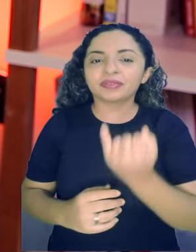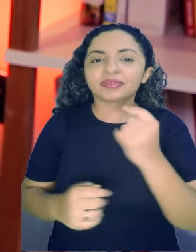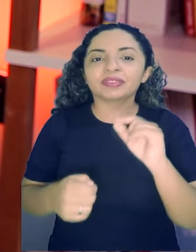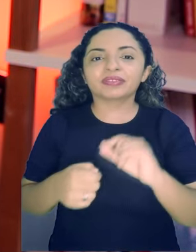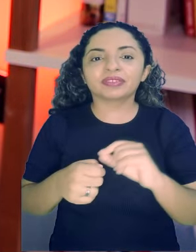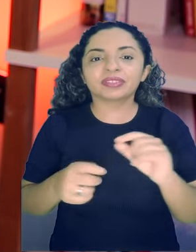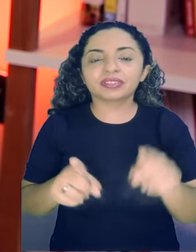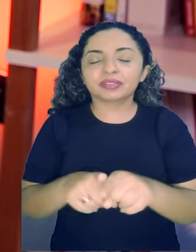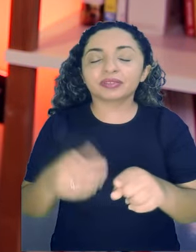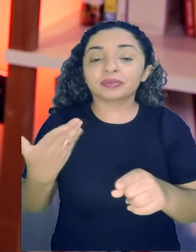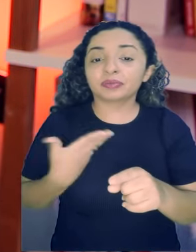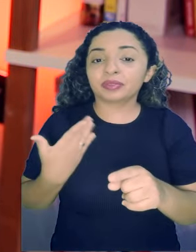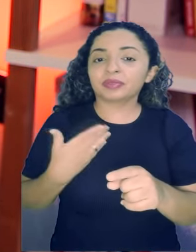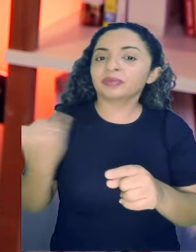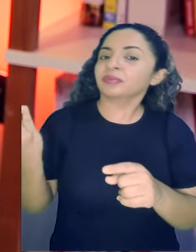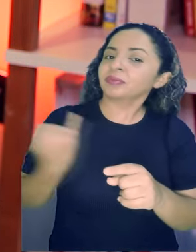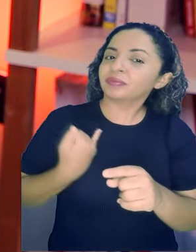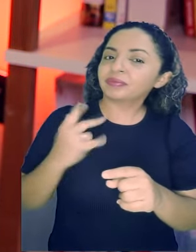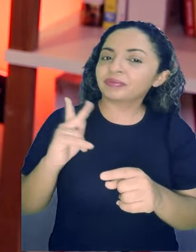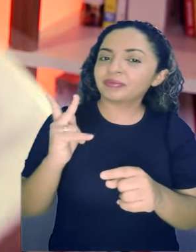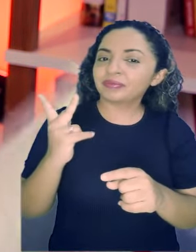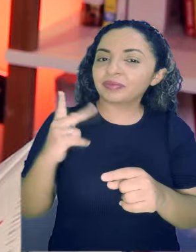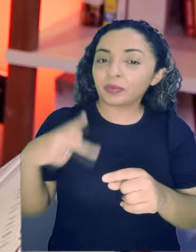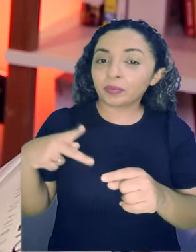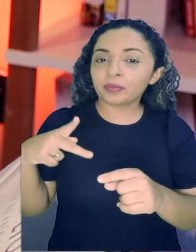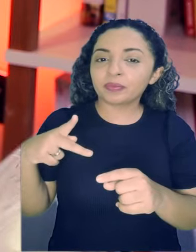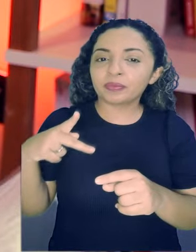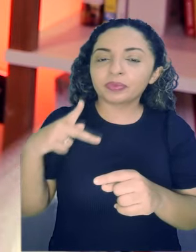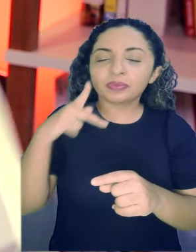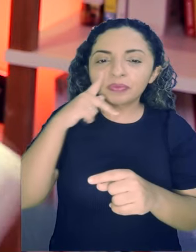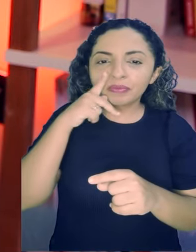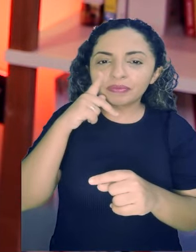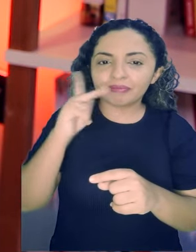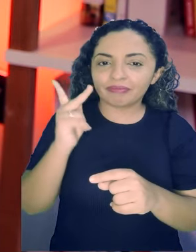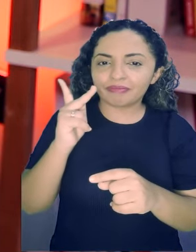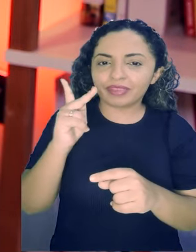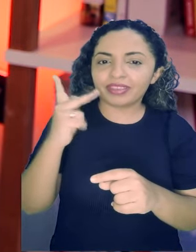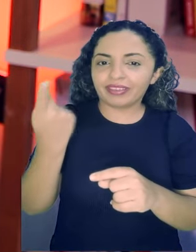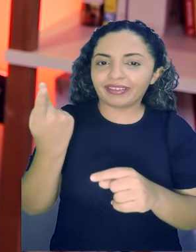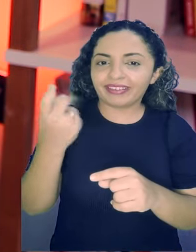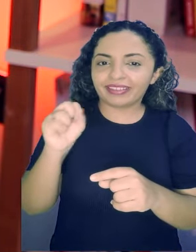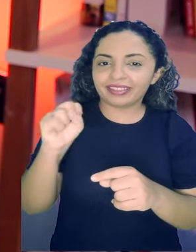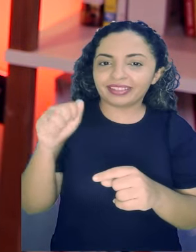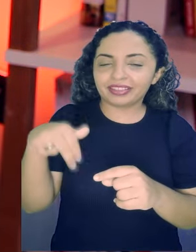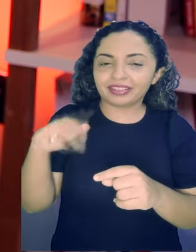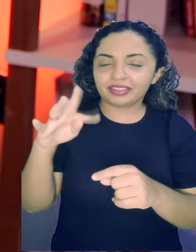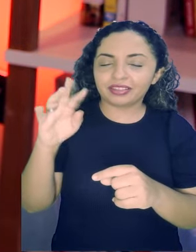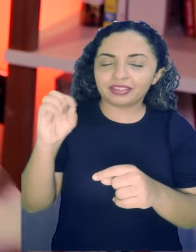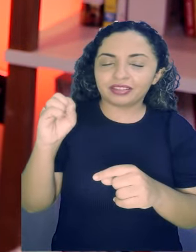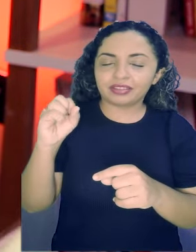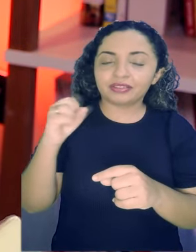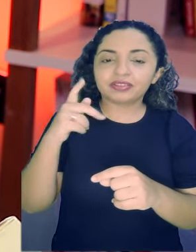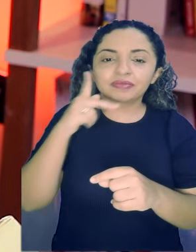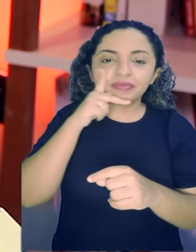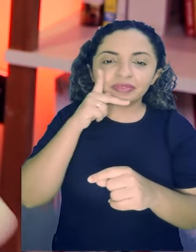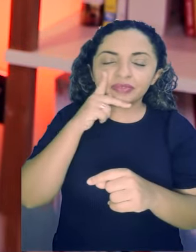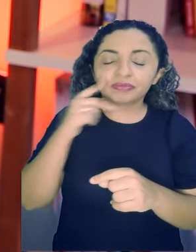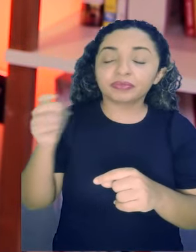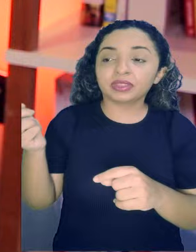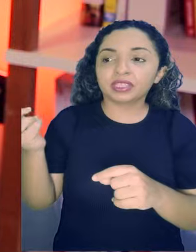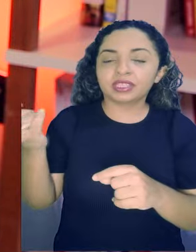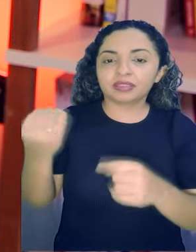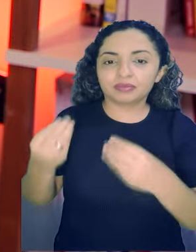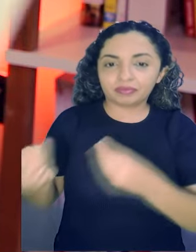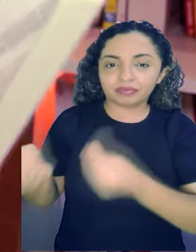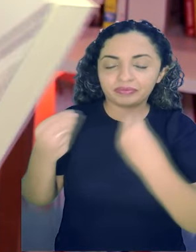também, por indicação de um amigo, PH Santos, que adora ficção científica, me colocou de volta à leitura de ficção científica,